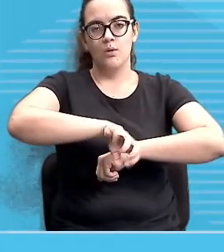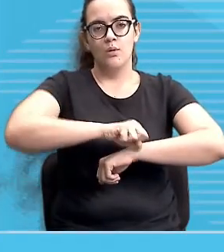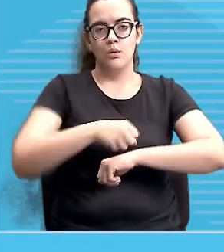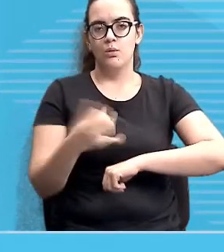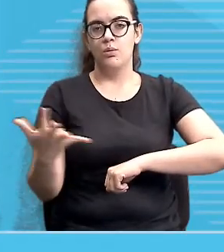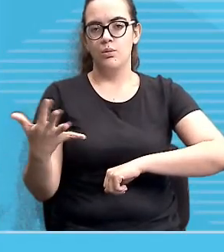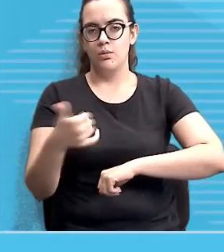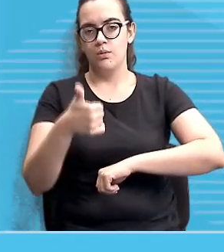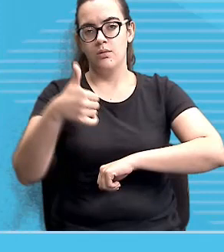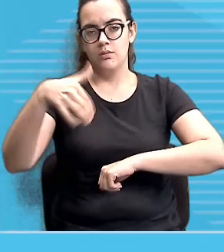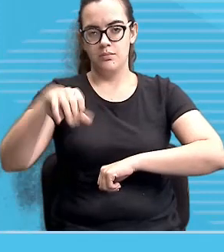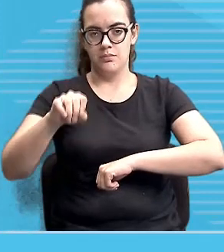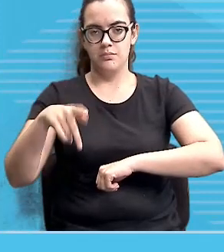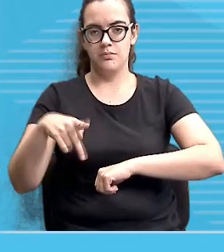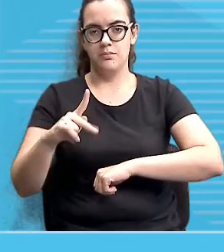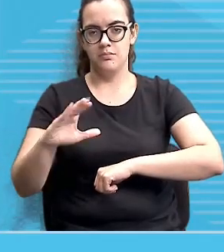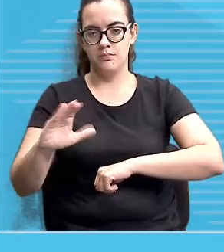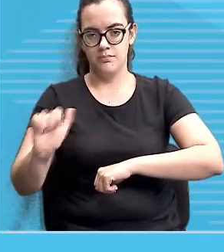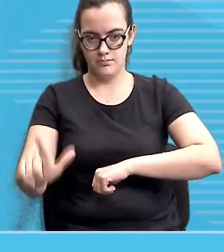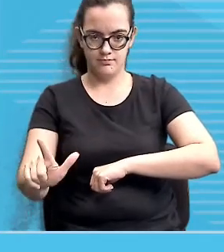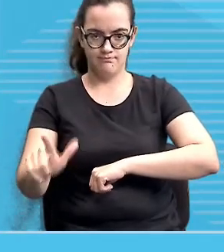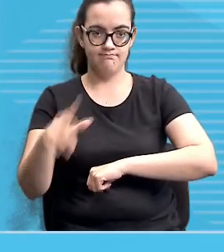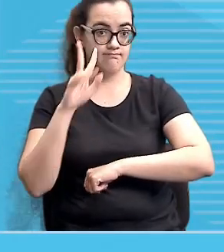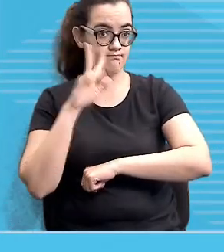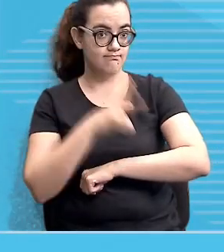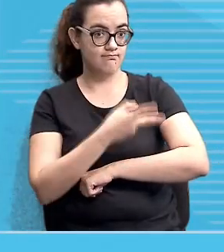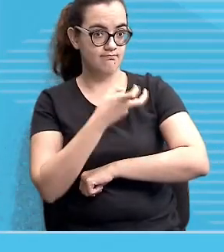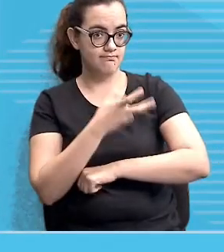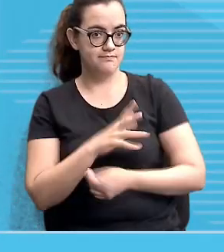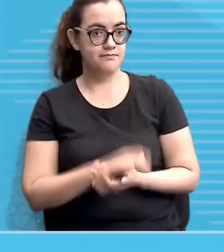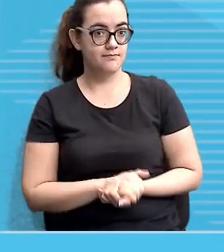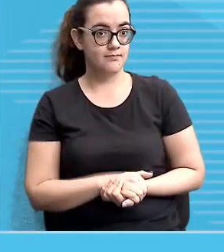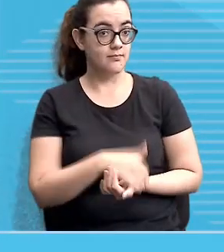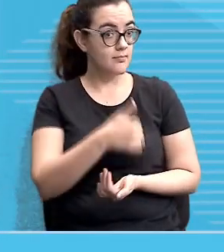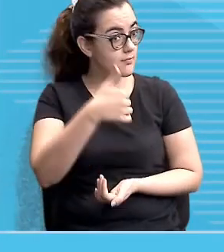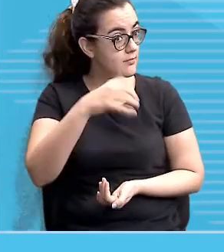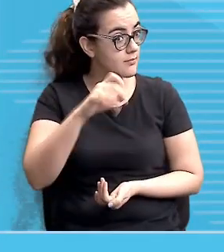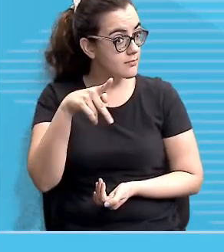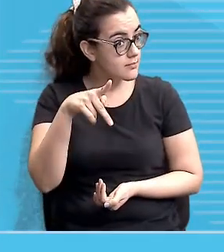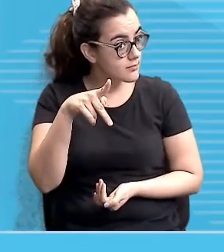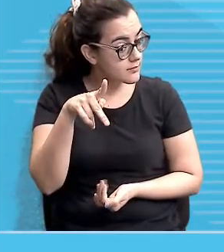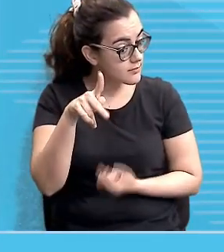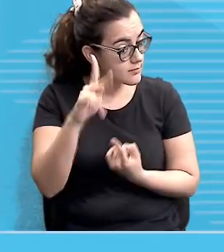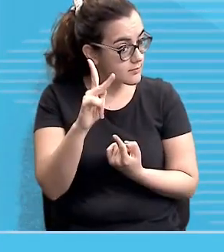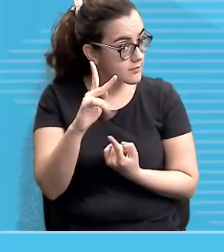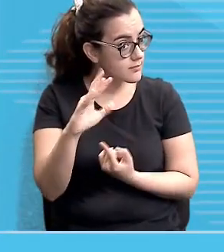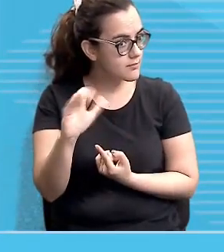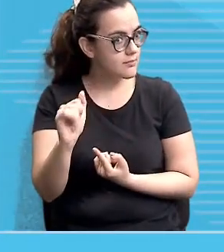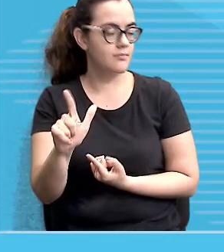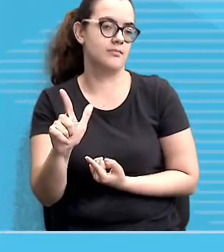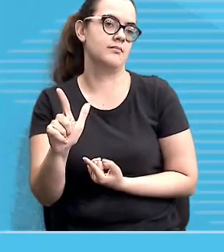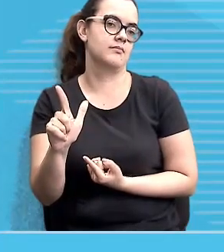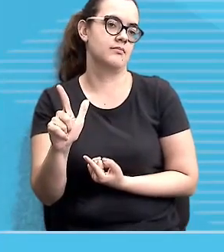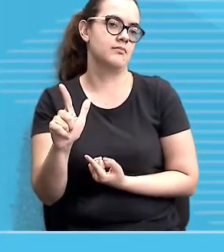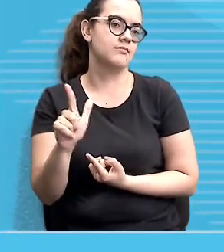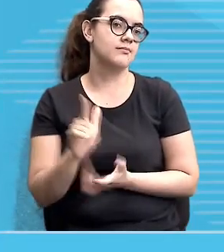só aquele já deu a quantidade calor 10 Kilo